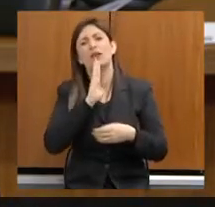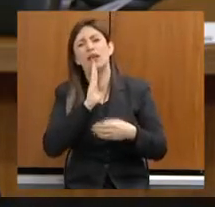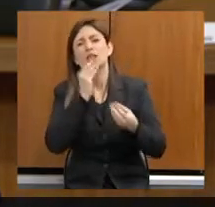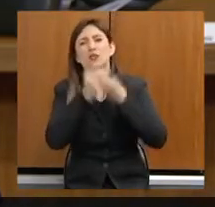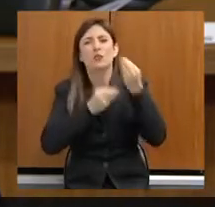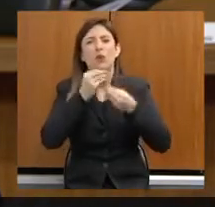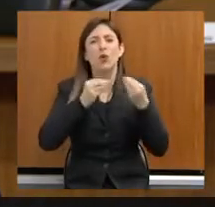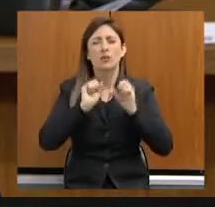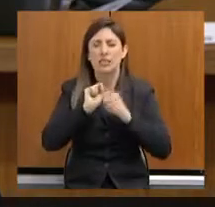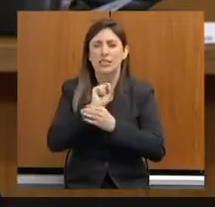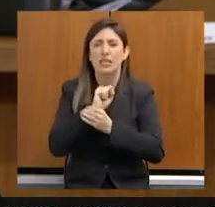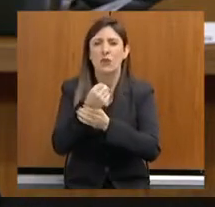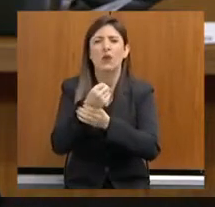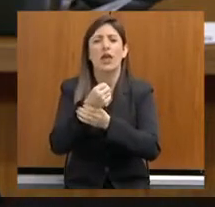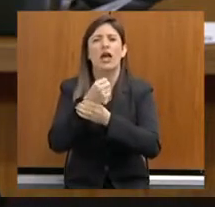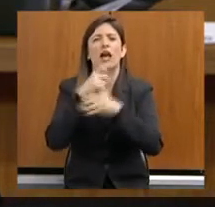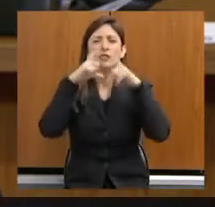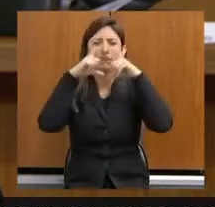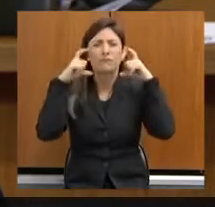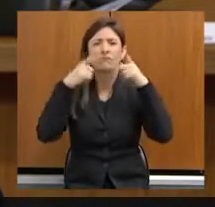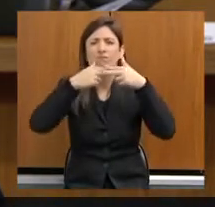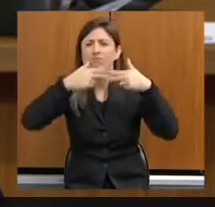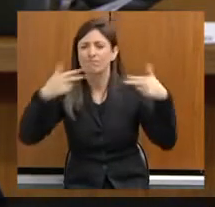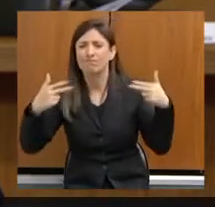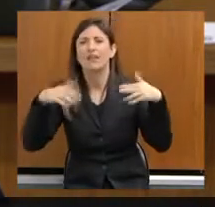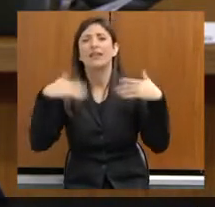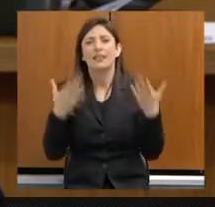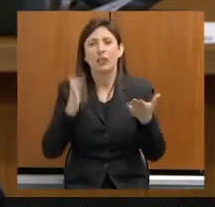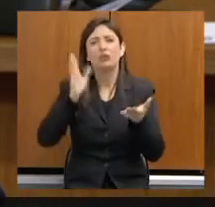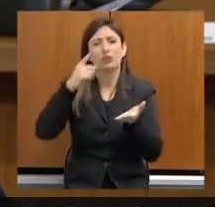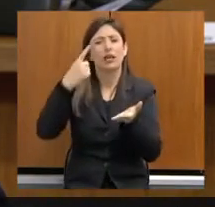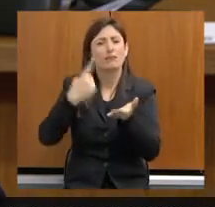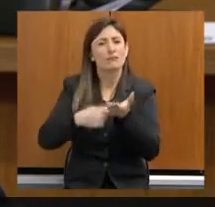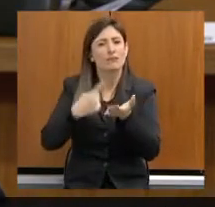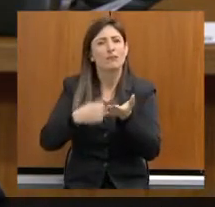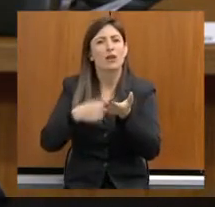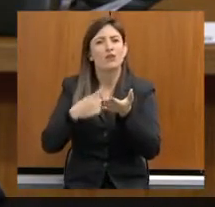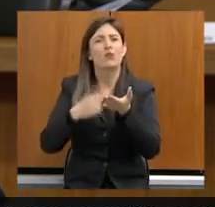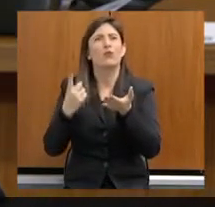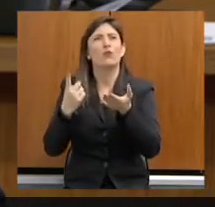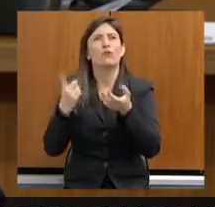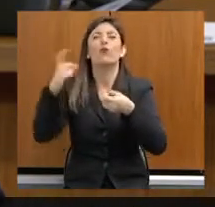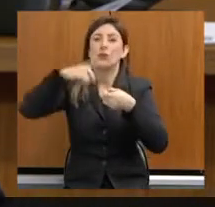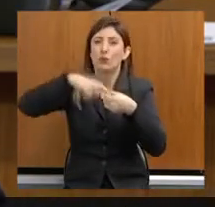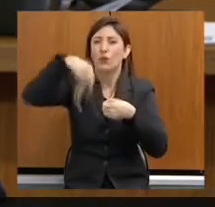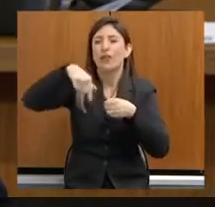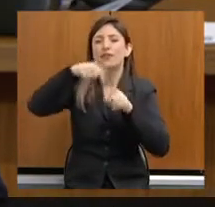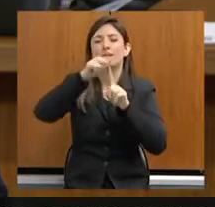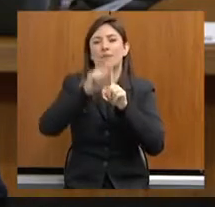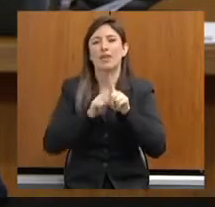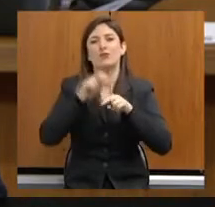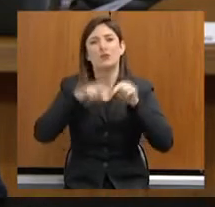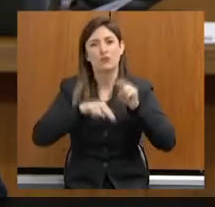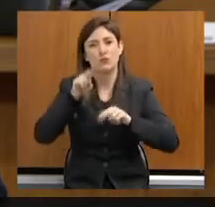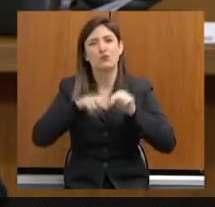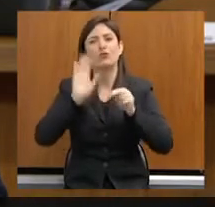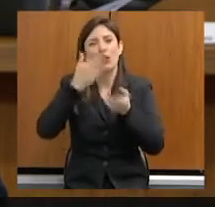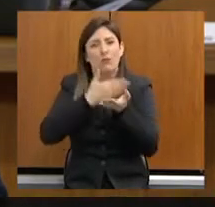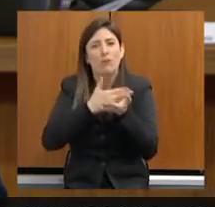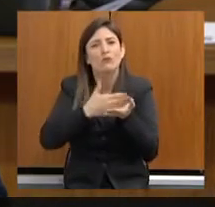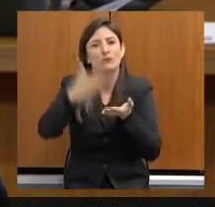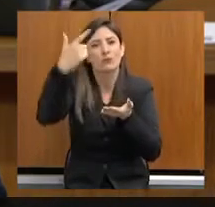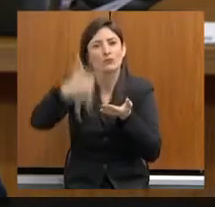municípios essas audiências já recomeçaram no mês passado esse mês de junho aliás é